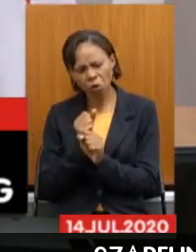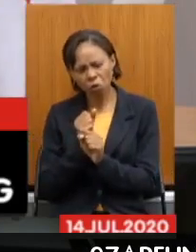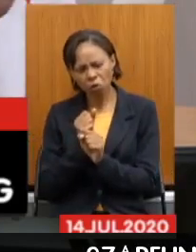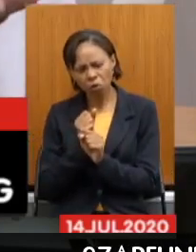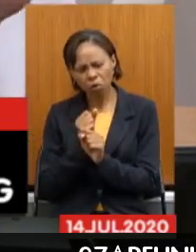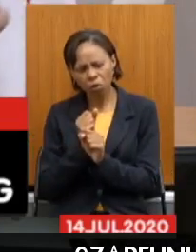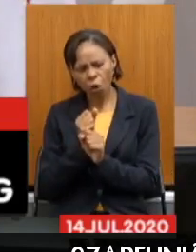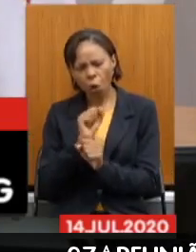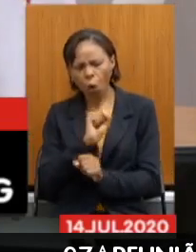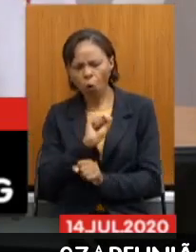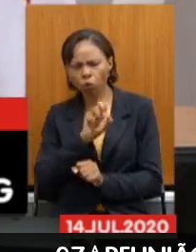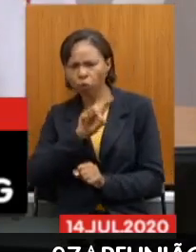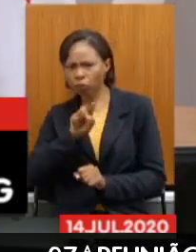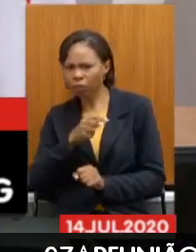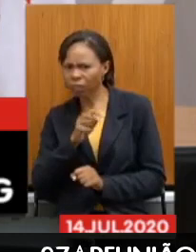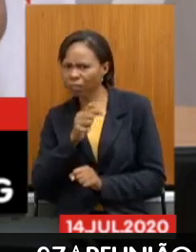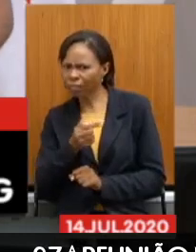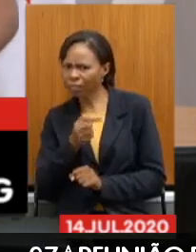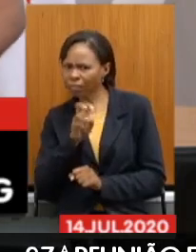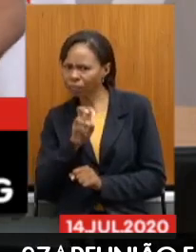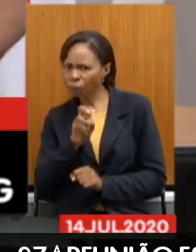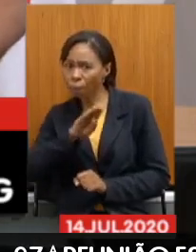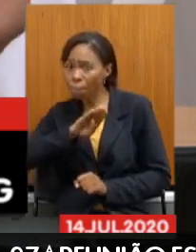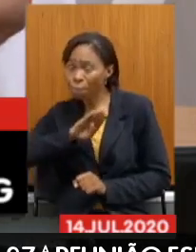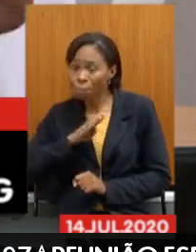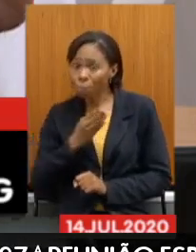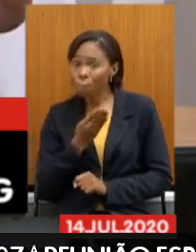em 8,75 bilhões